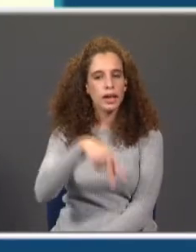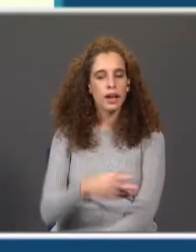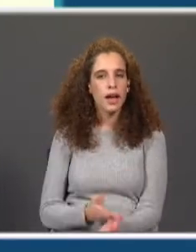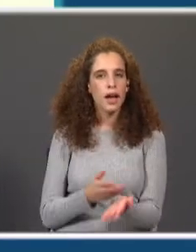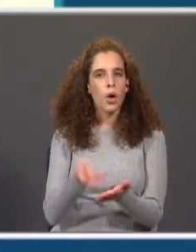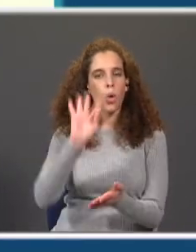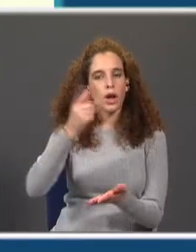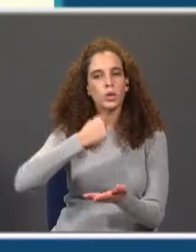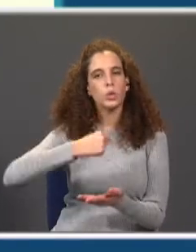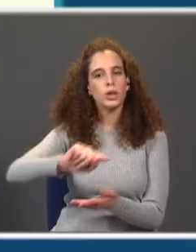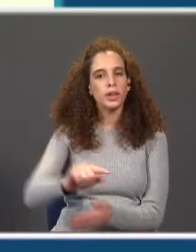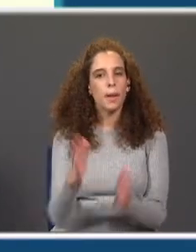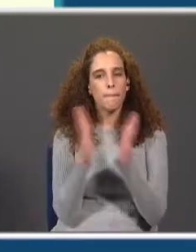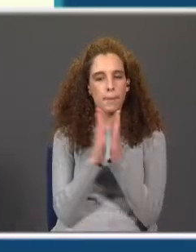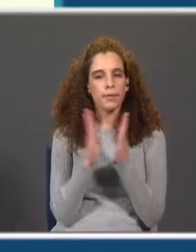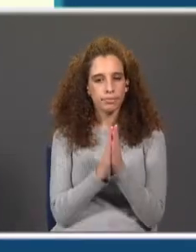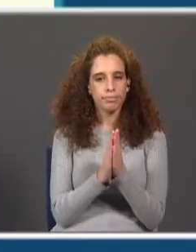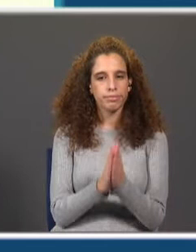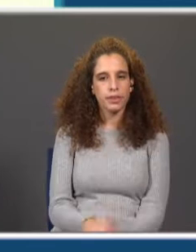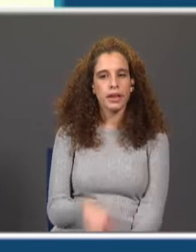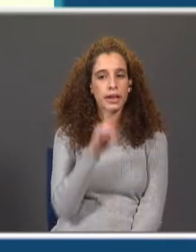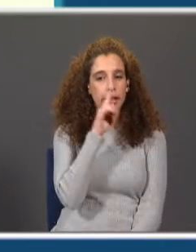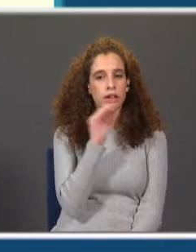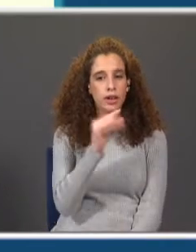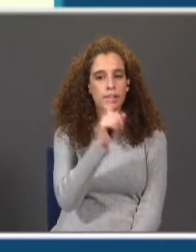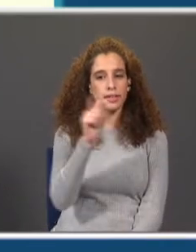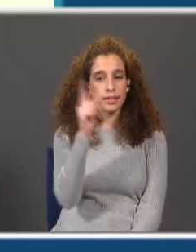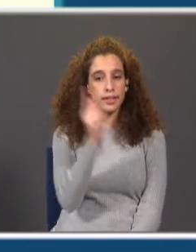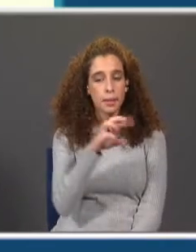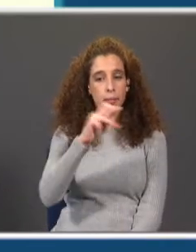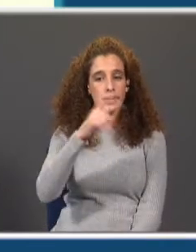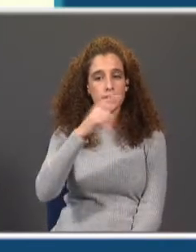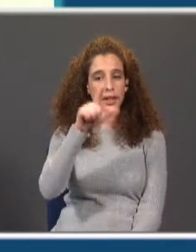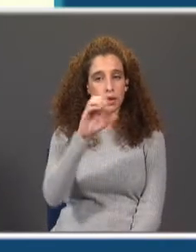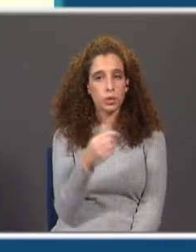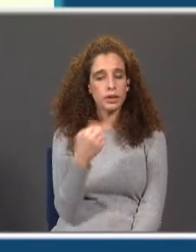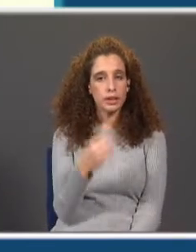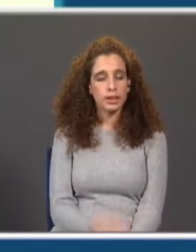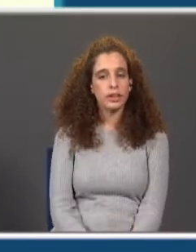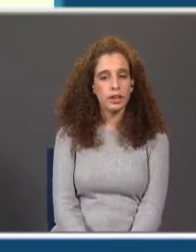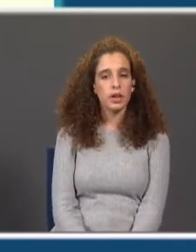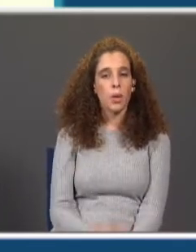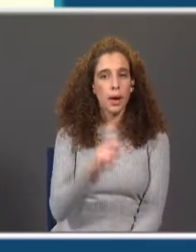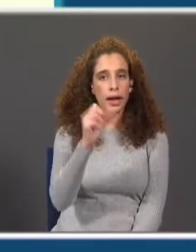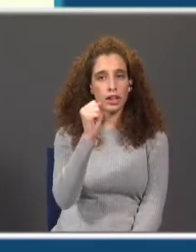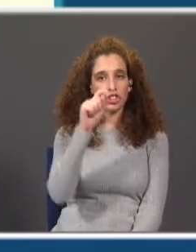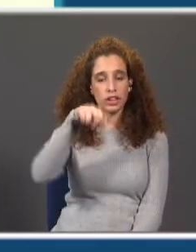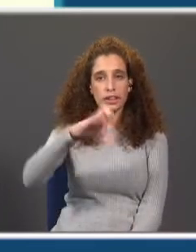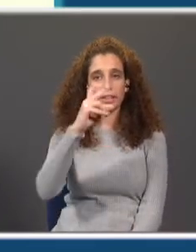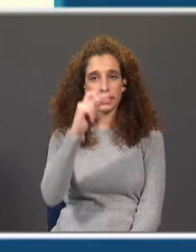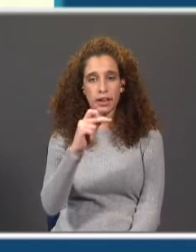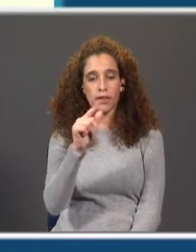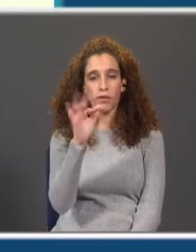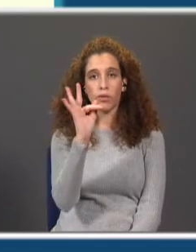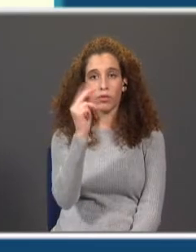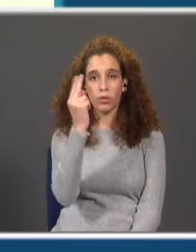igreja. O sineiro, a quem chamavam Zé Martelo, possuía uma agência funerária cujo prospecto reclame começava: